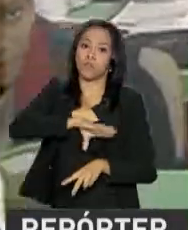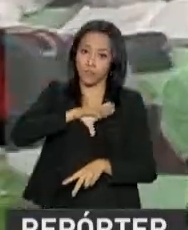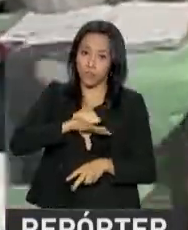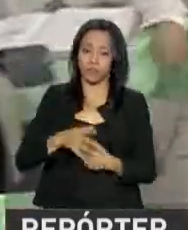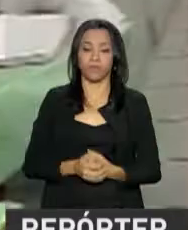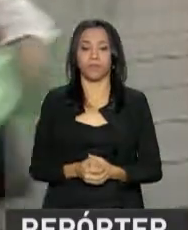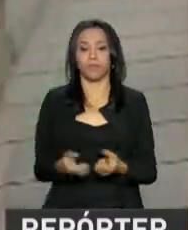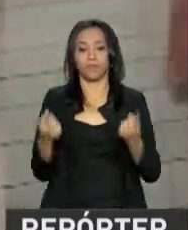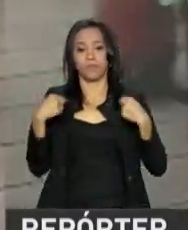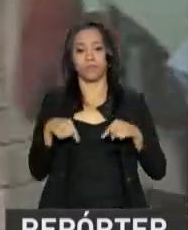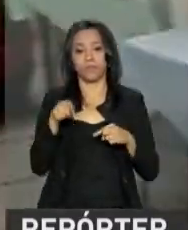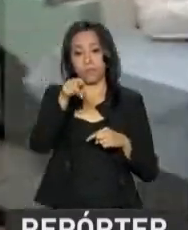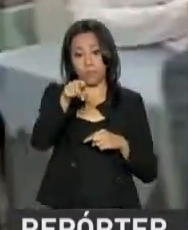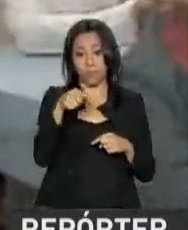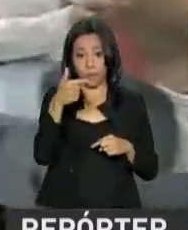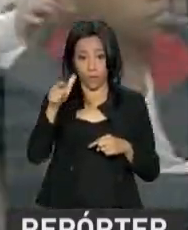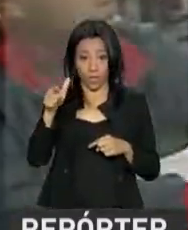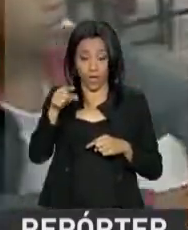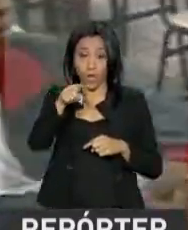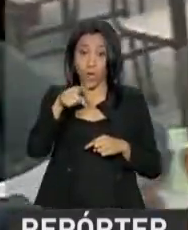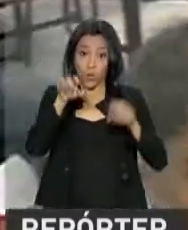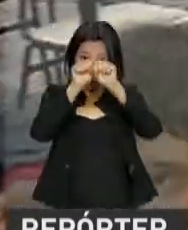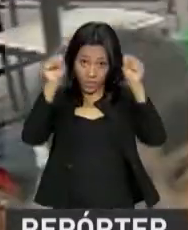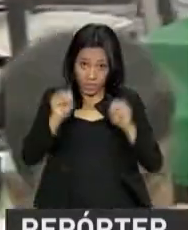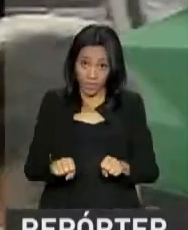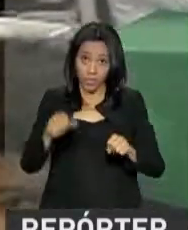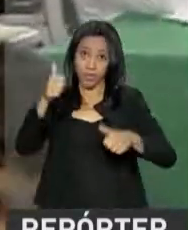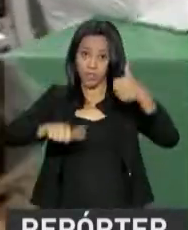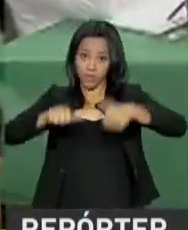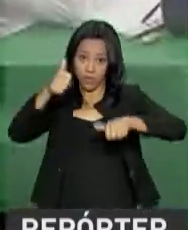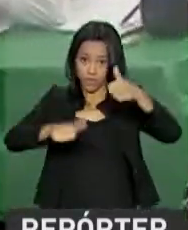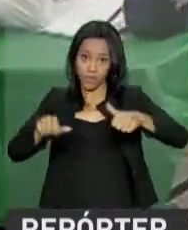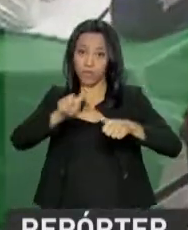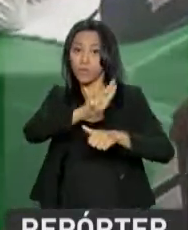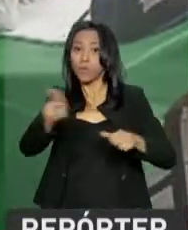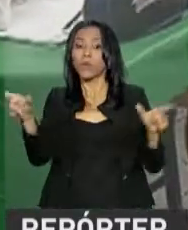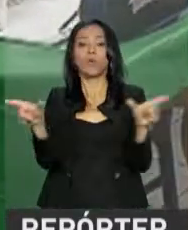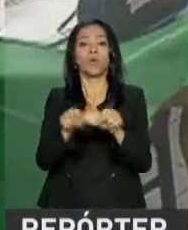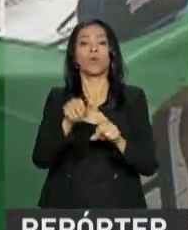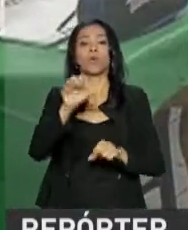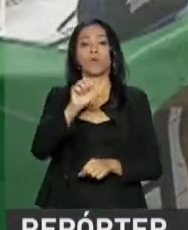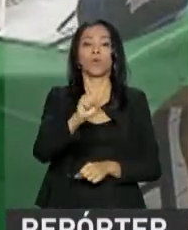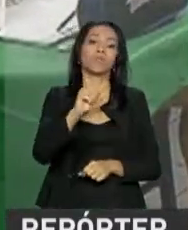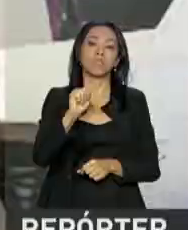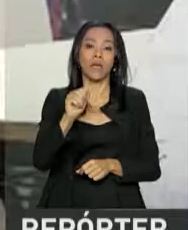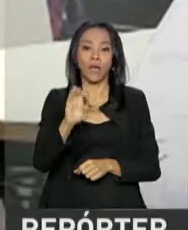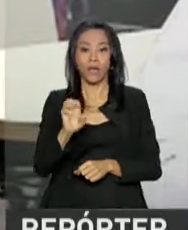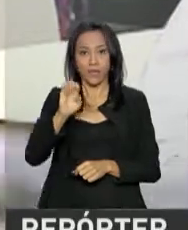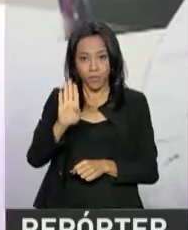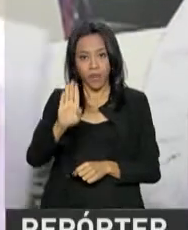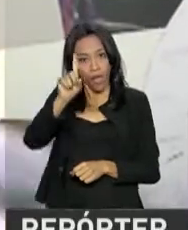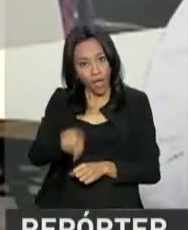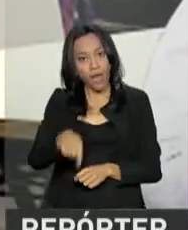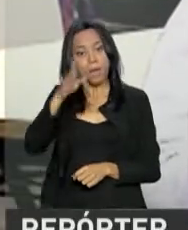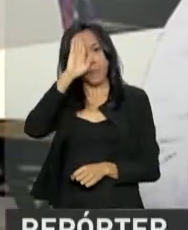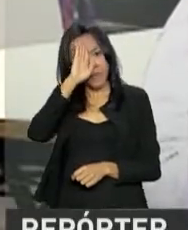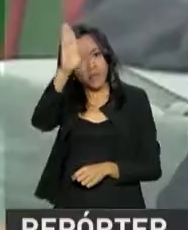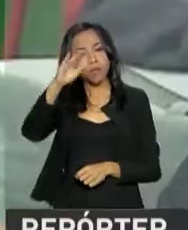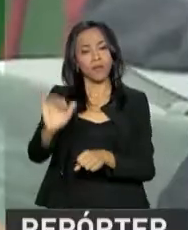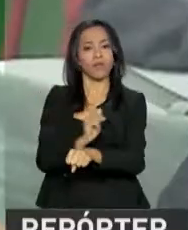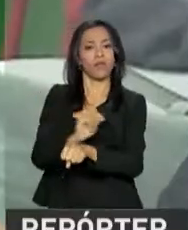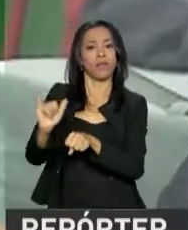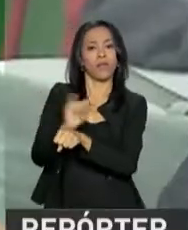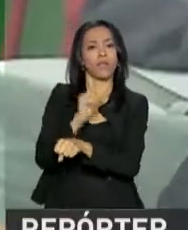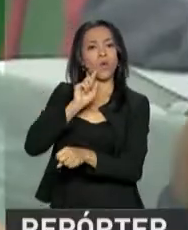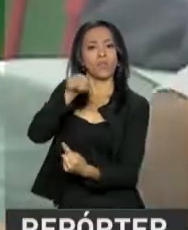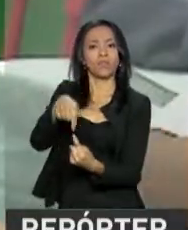o sistema de avaliação da educação básica saeb é um dos principais instrumentos para verificar a qualidade do